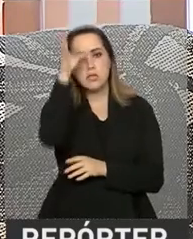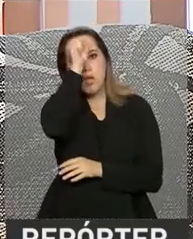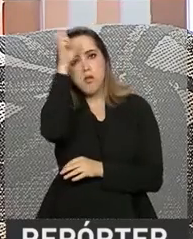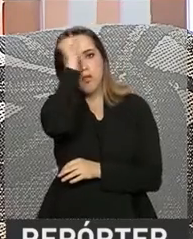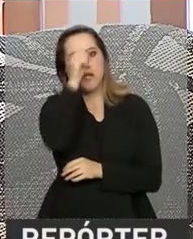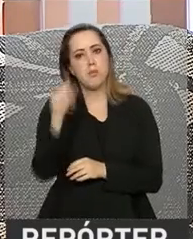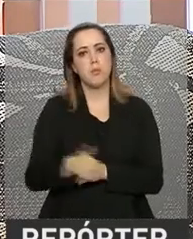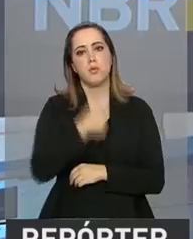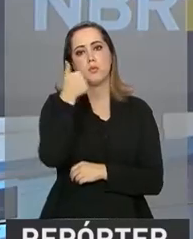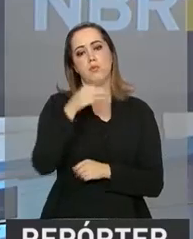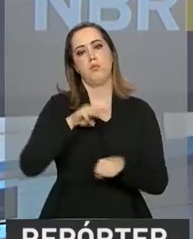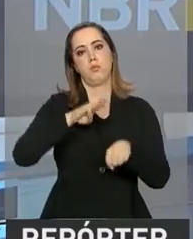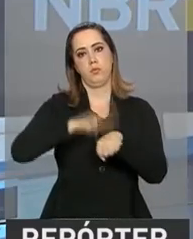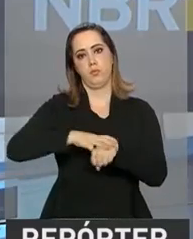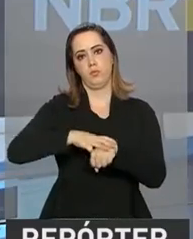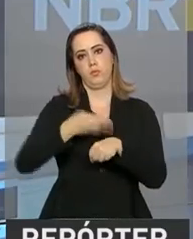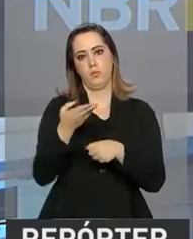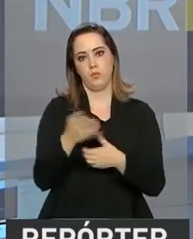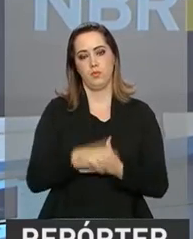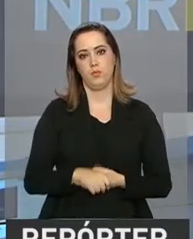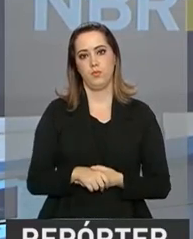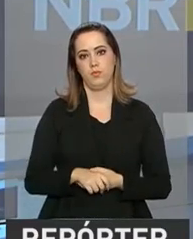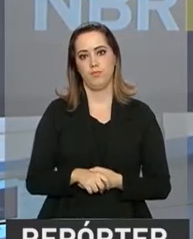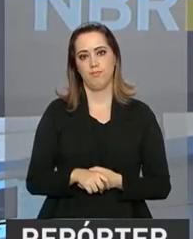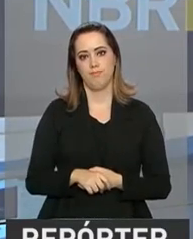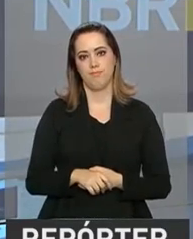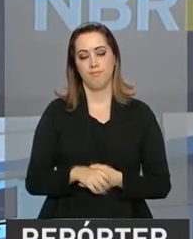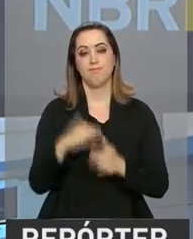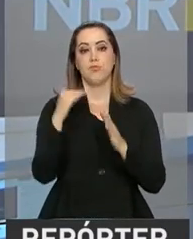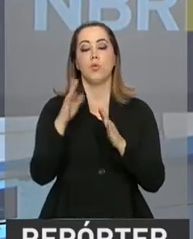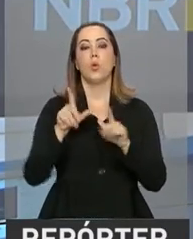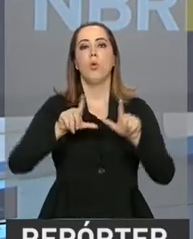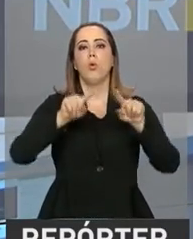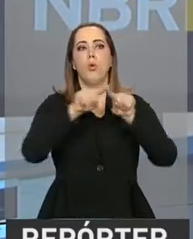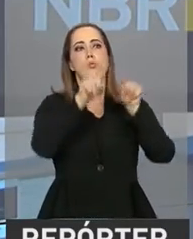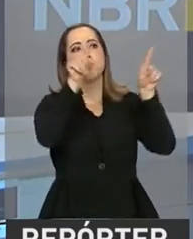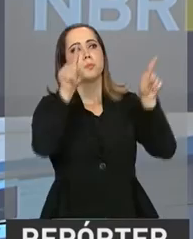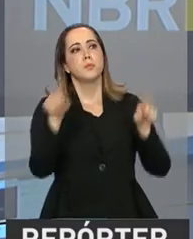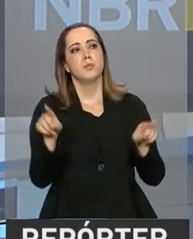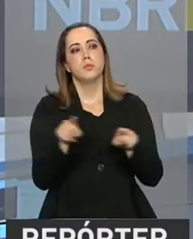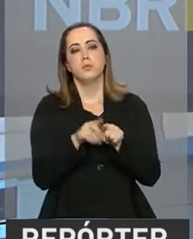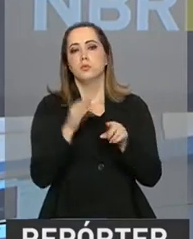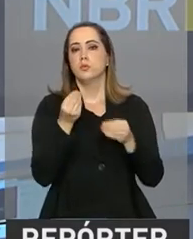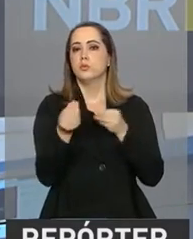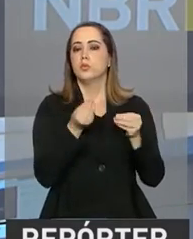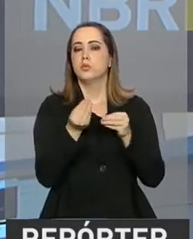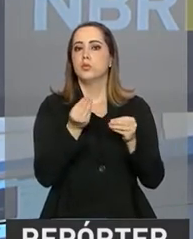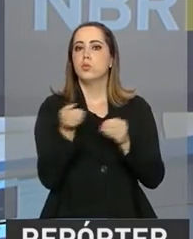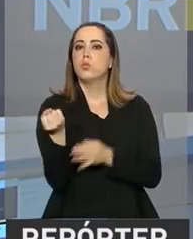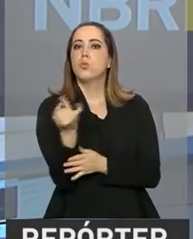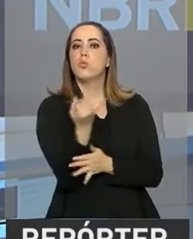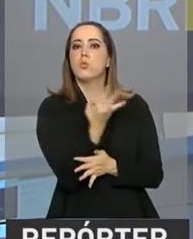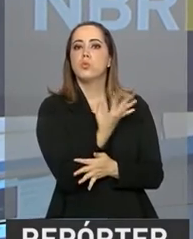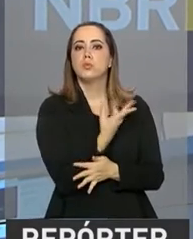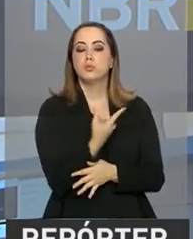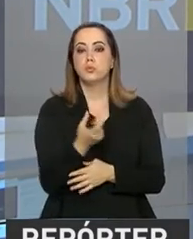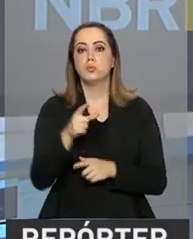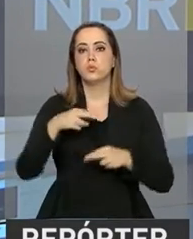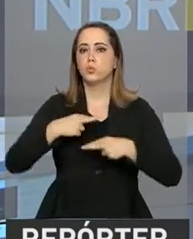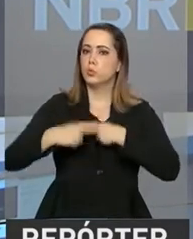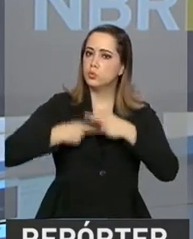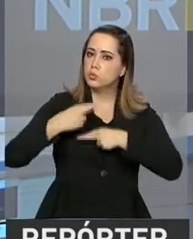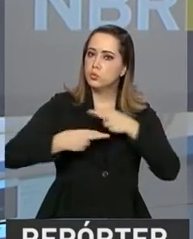mais como atlântica o placar mostra a quantidade de material reciclável recolhido diariamente nos